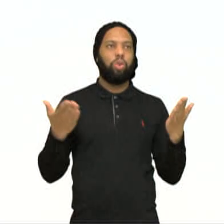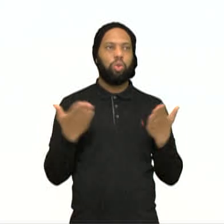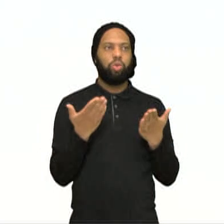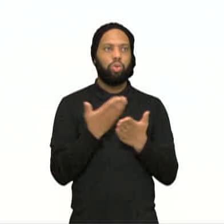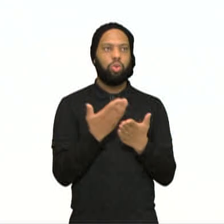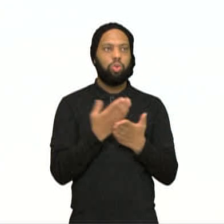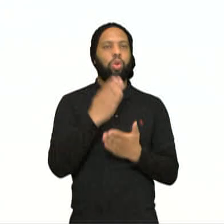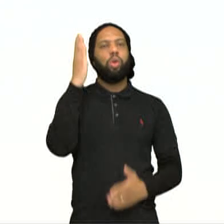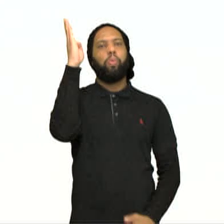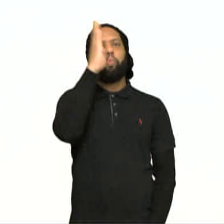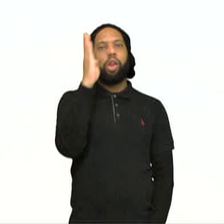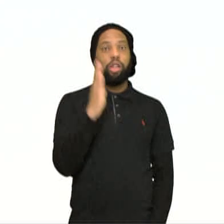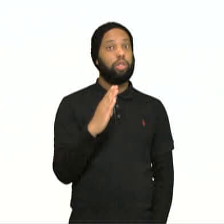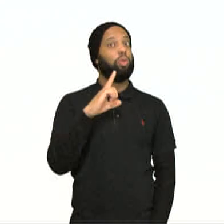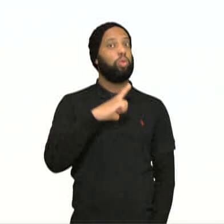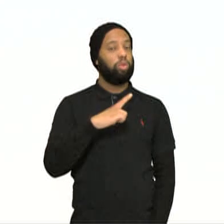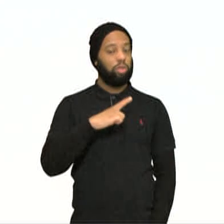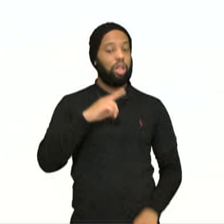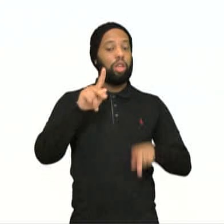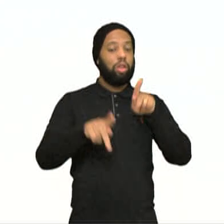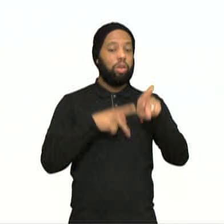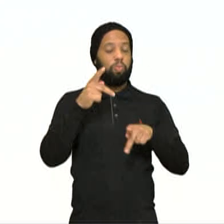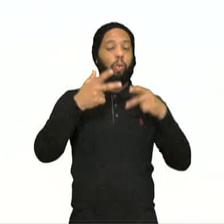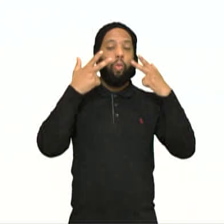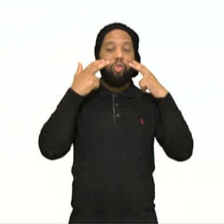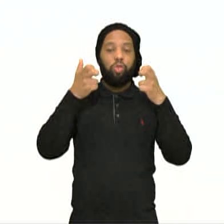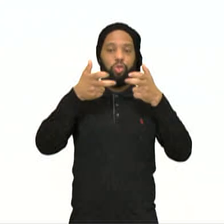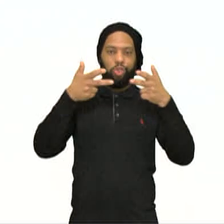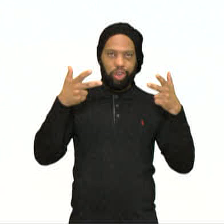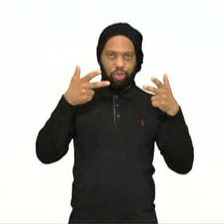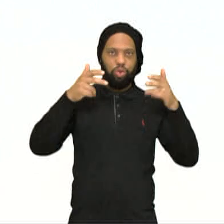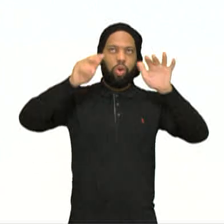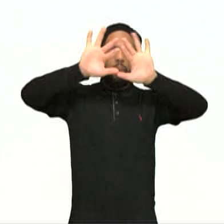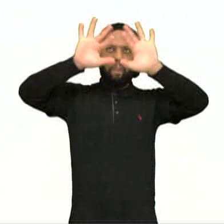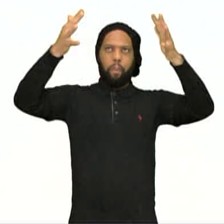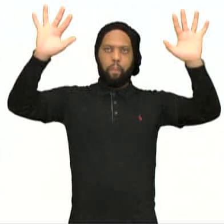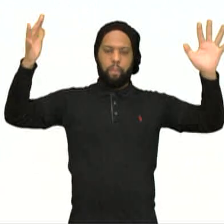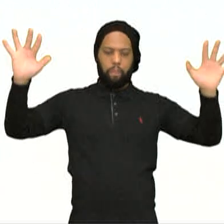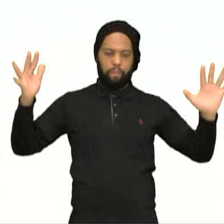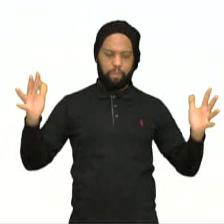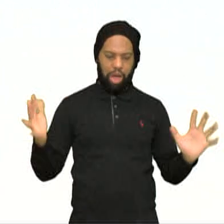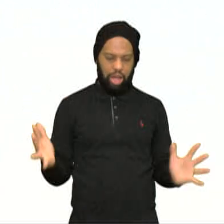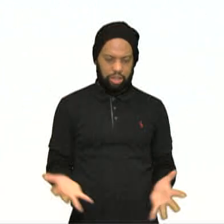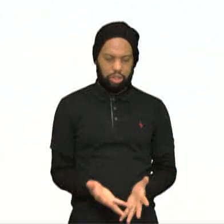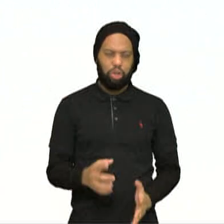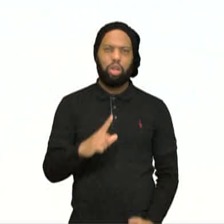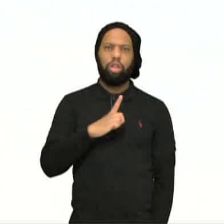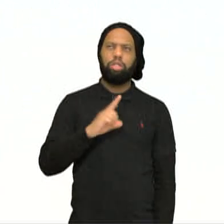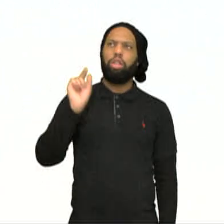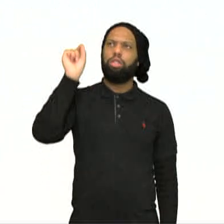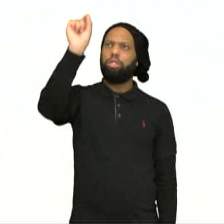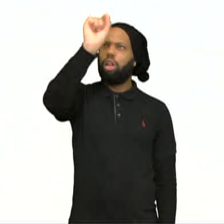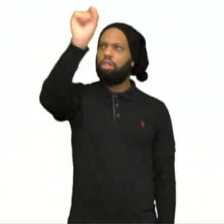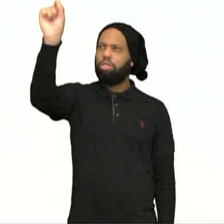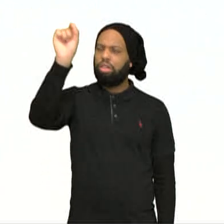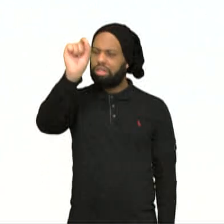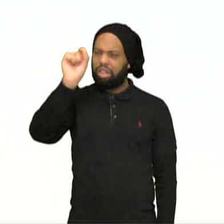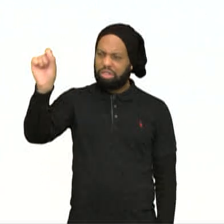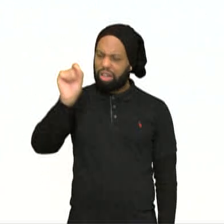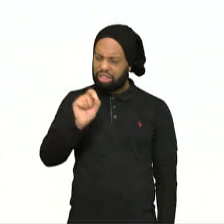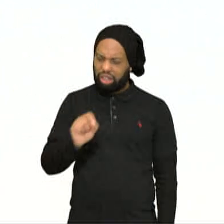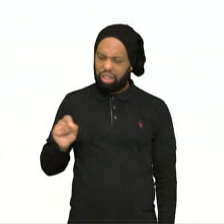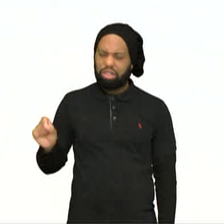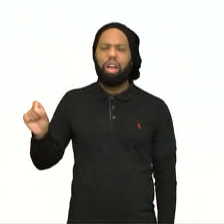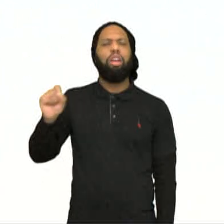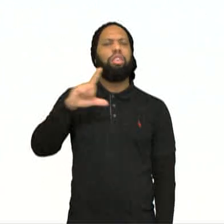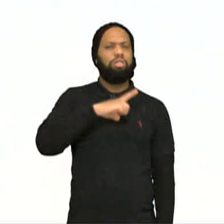vimos que o Brasil há povos indígenas vivendo em várias regiões, né? A gente falou região de mata, litoral, nas áreas